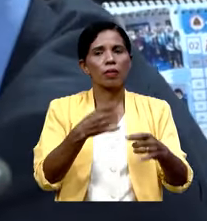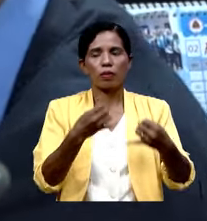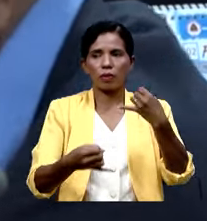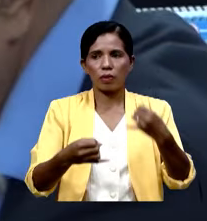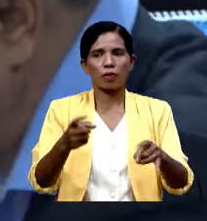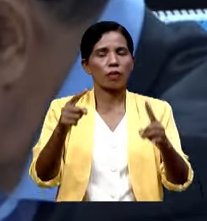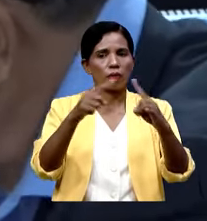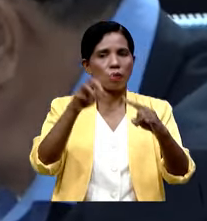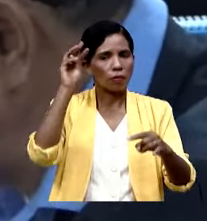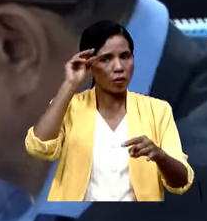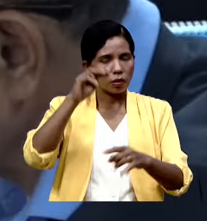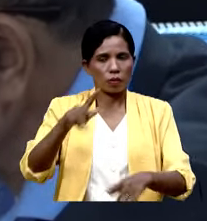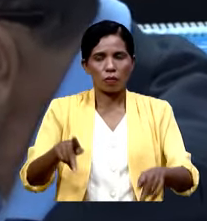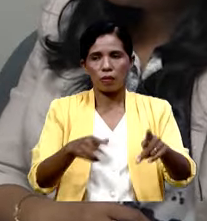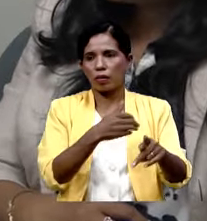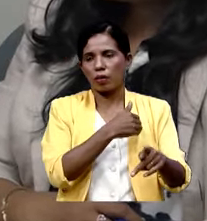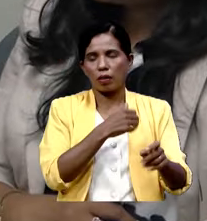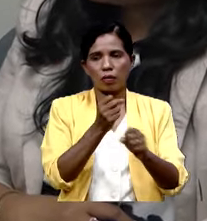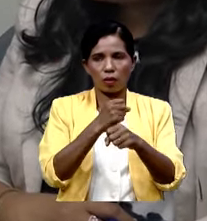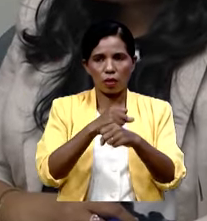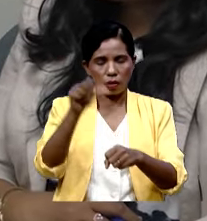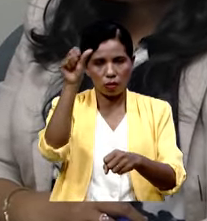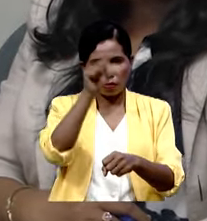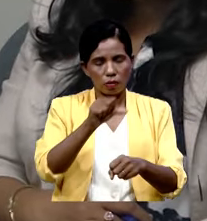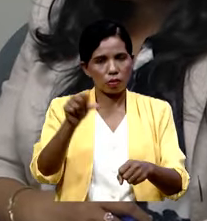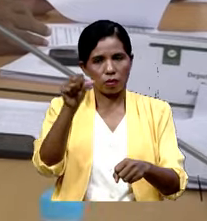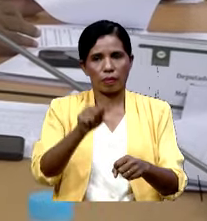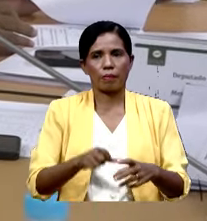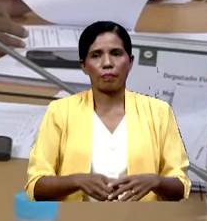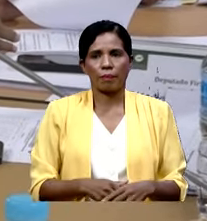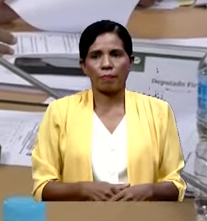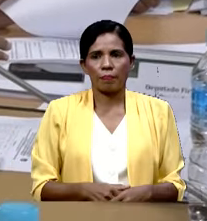ministério público sedau ki auditoria rumah Damian Gonçalves Tomás Suarez GMN.